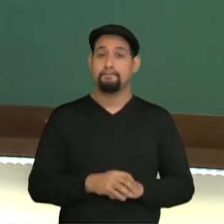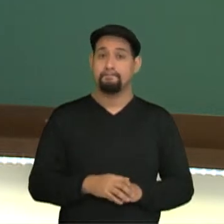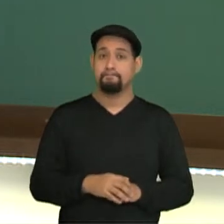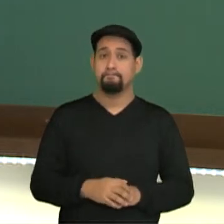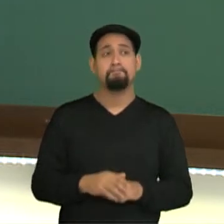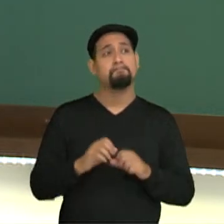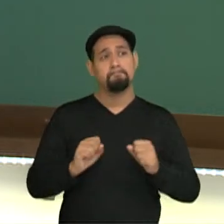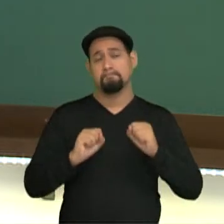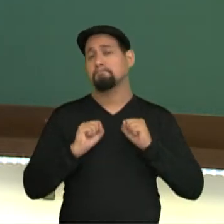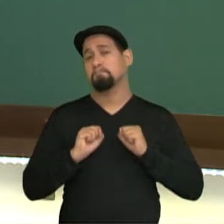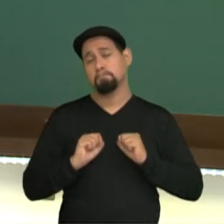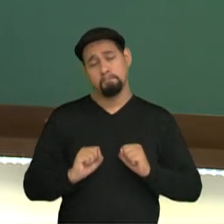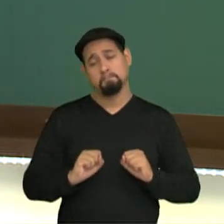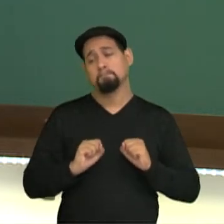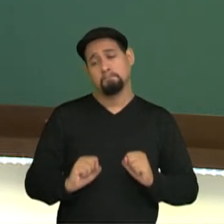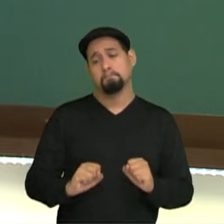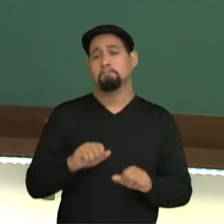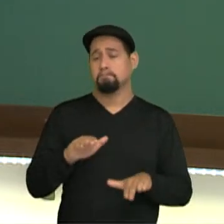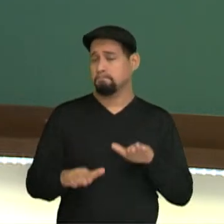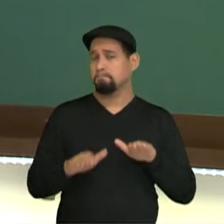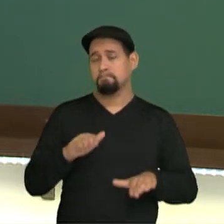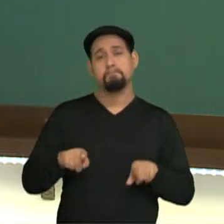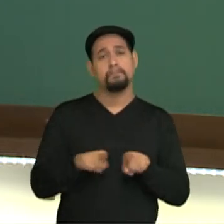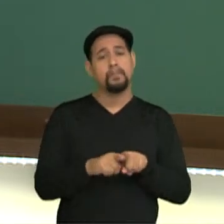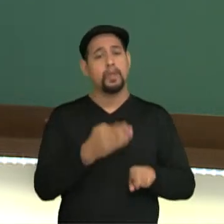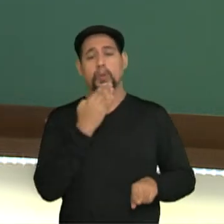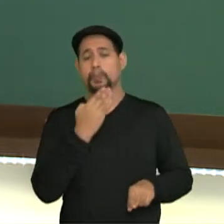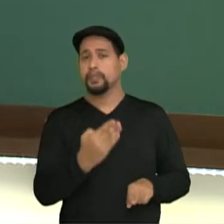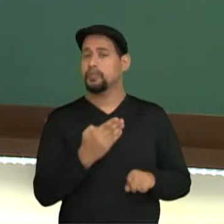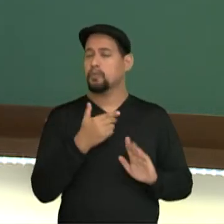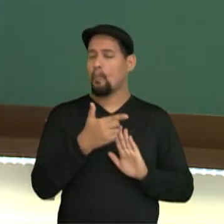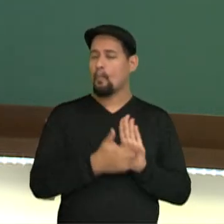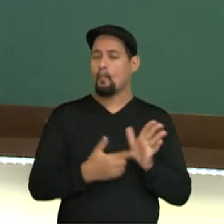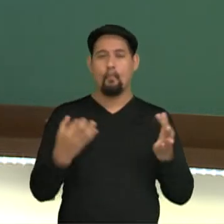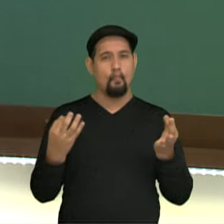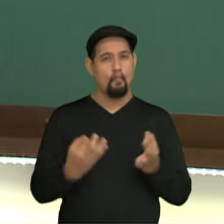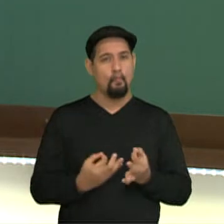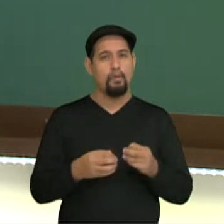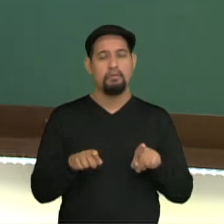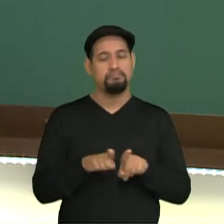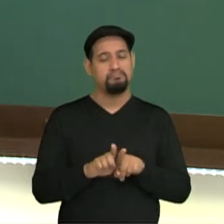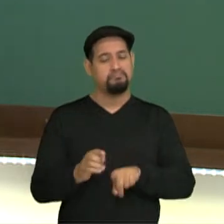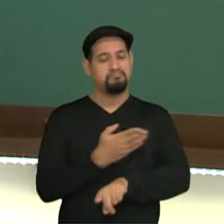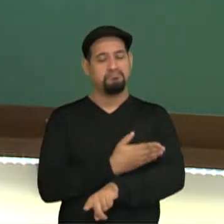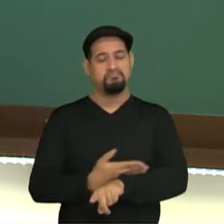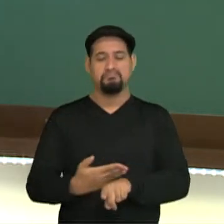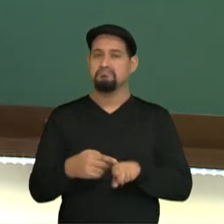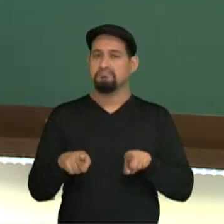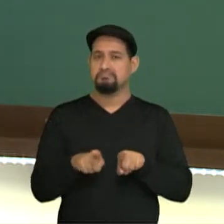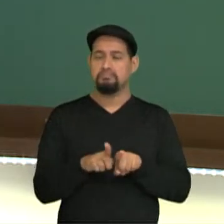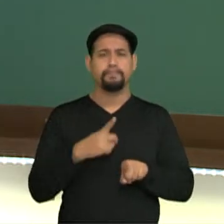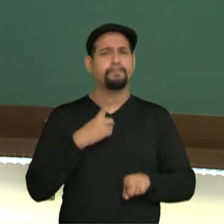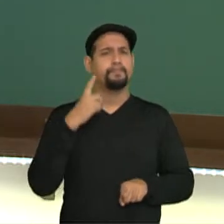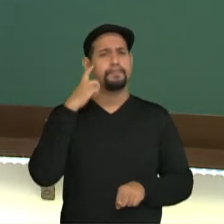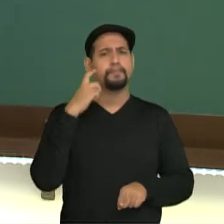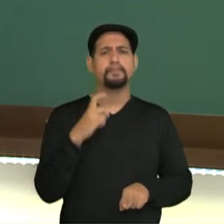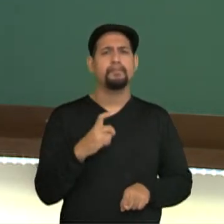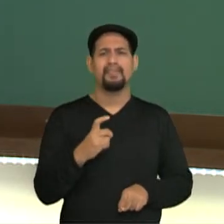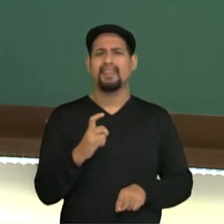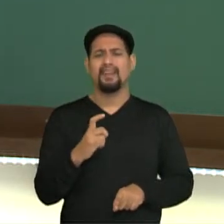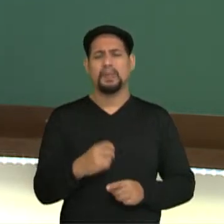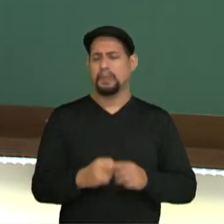a possibility. Então, é um pedido polido, é um pedido educado. Eu não suponho